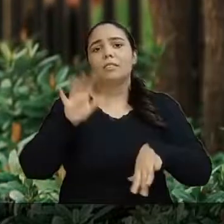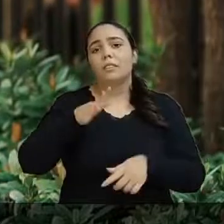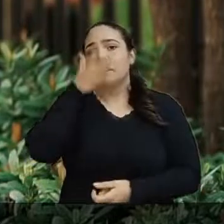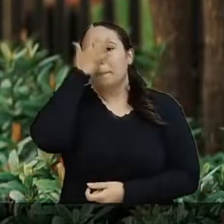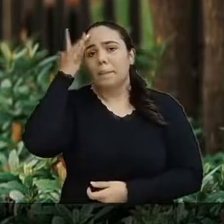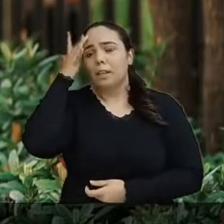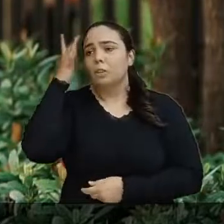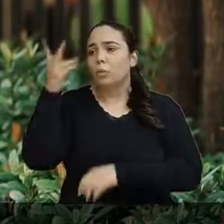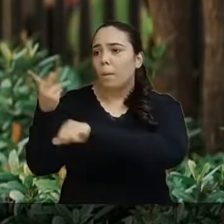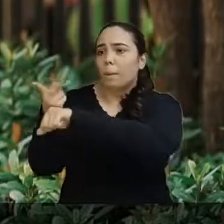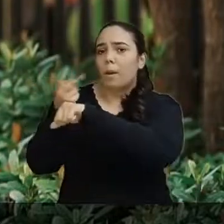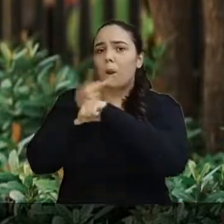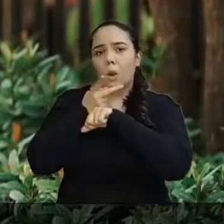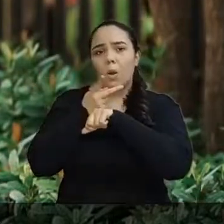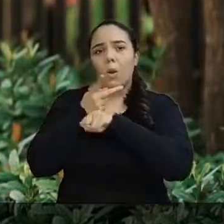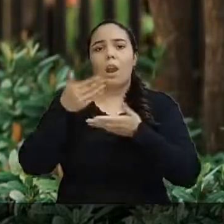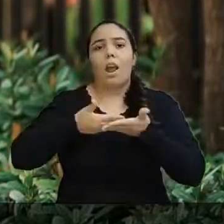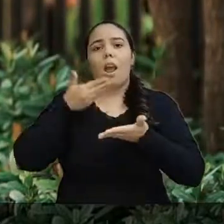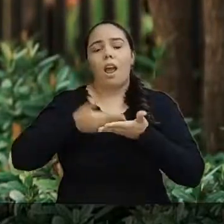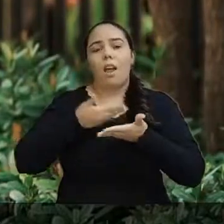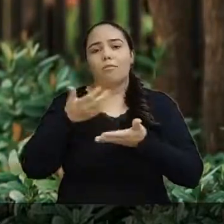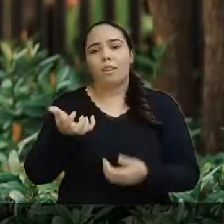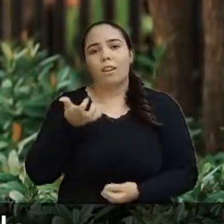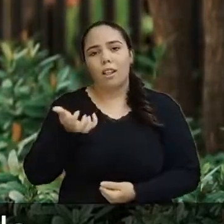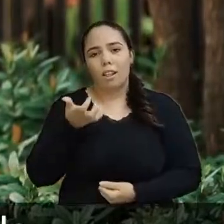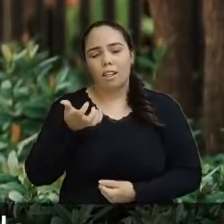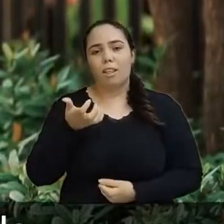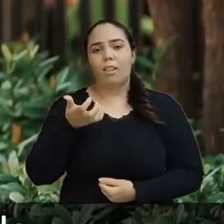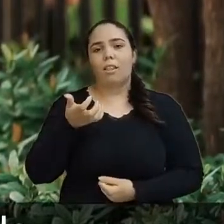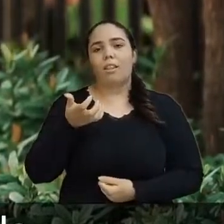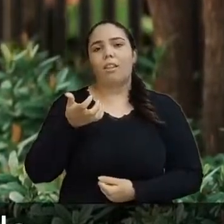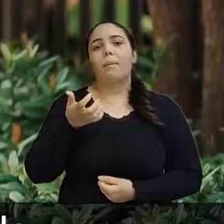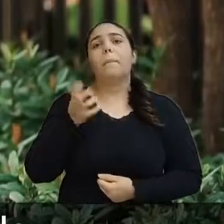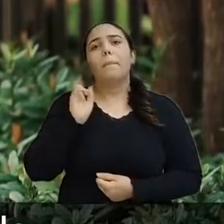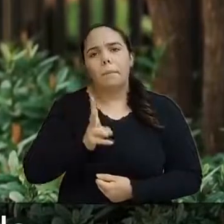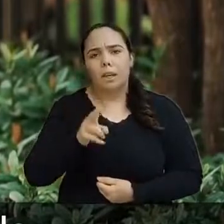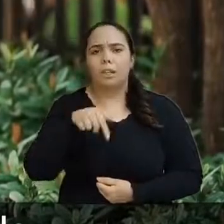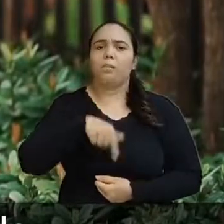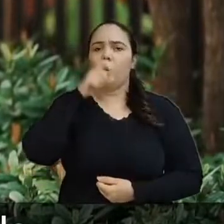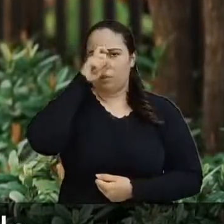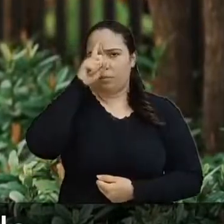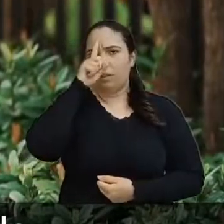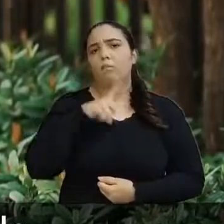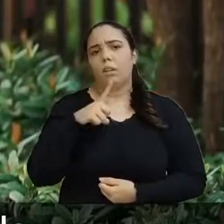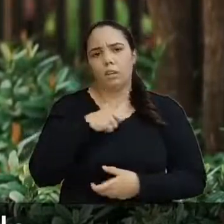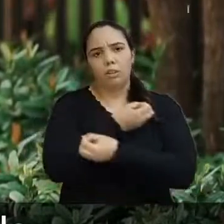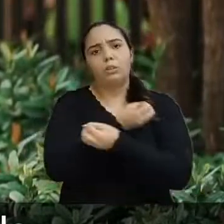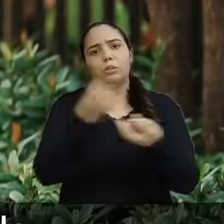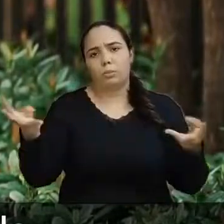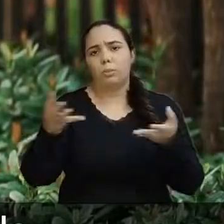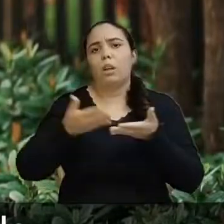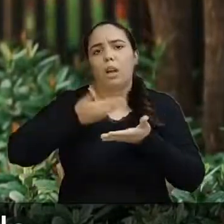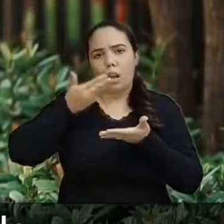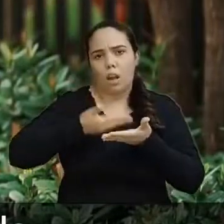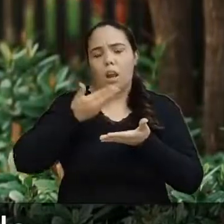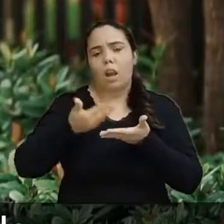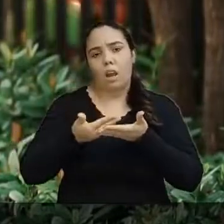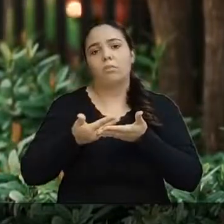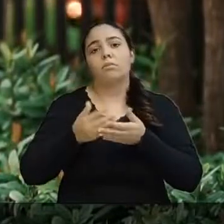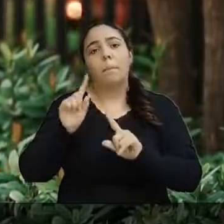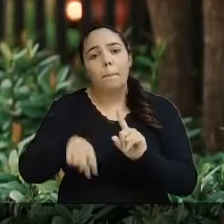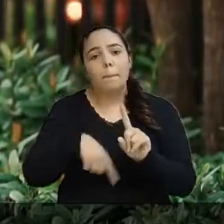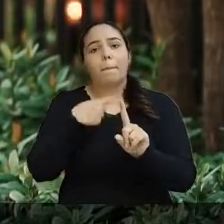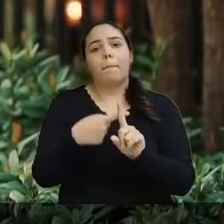vezes a pessoa já vem ao meu encontro para pegar aquele caldo, mesmo no hospital servindo esse